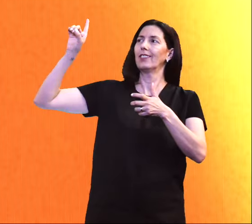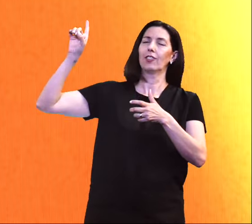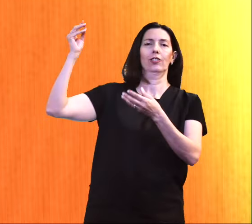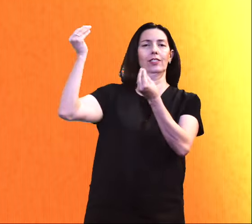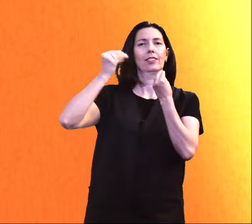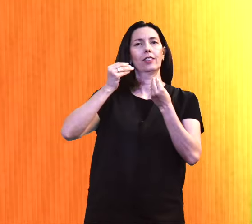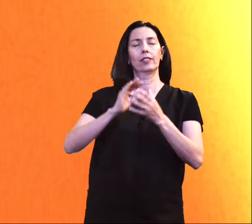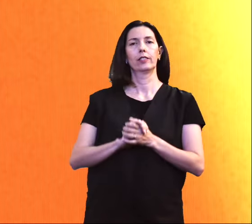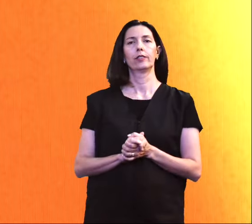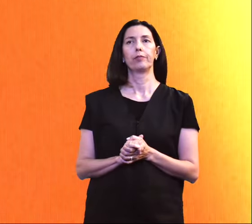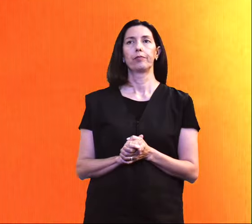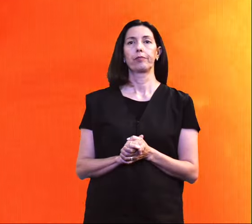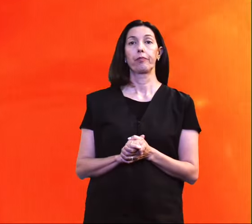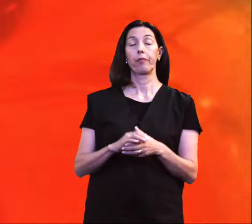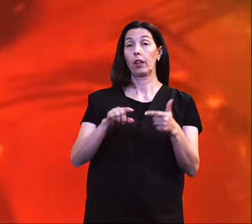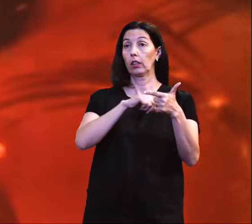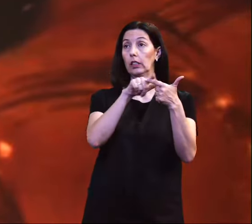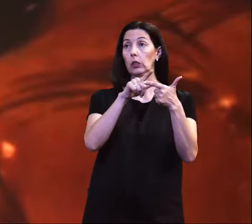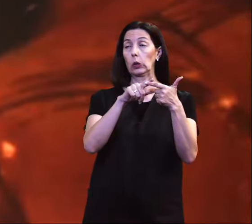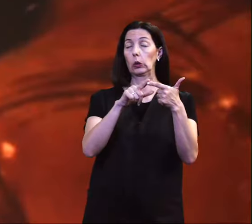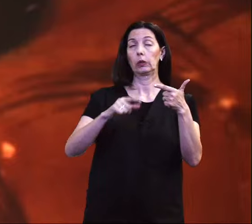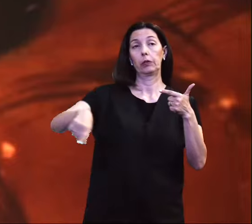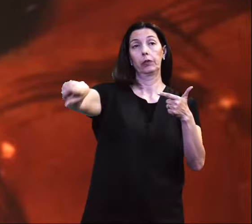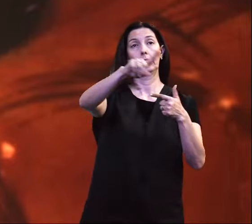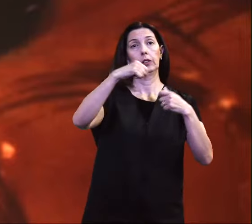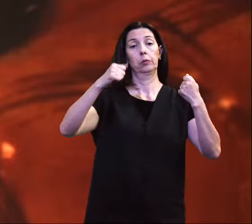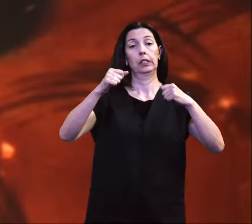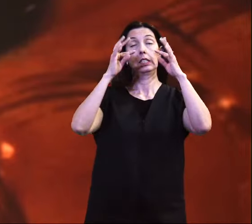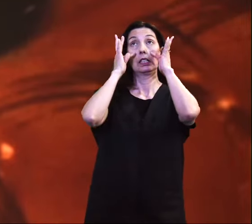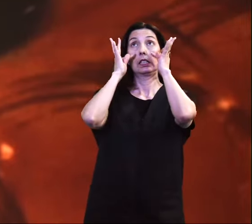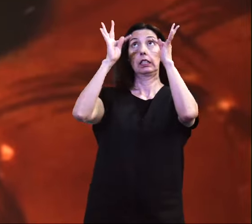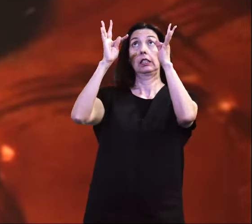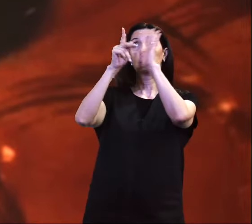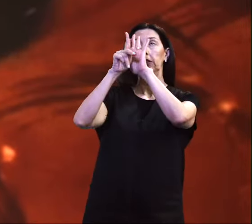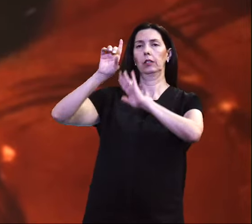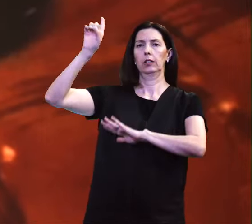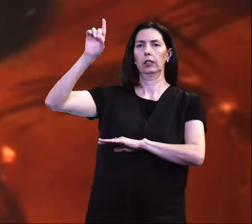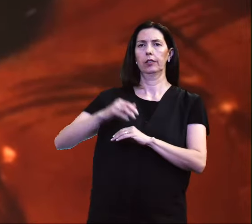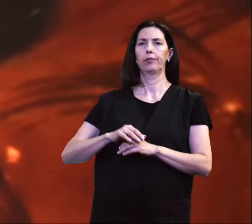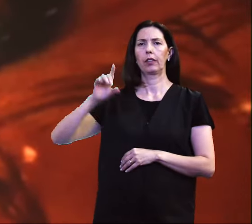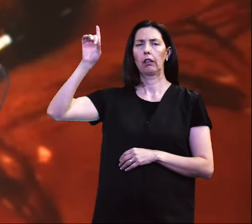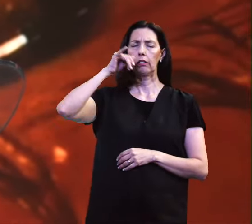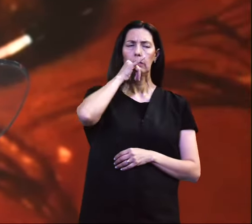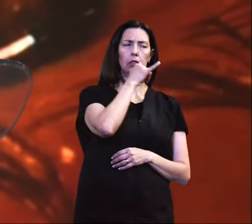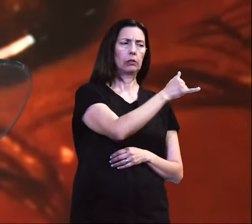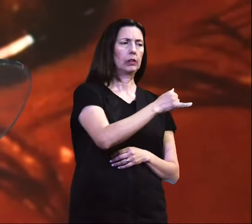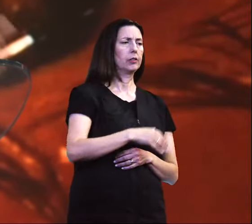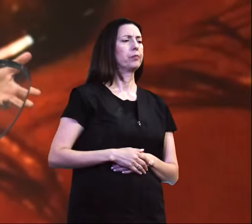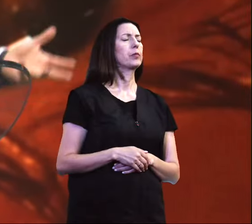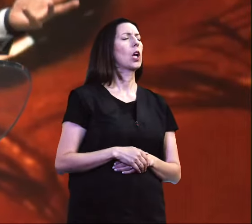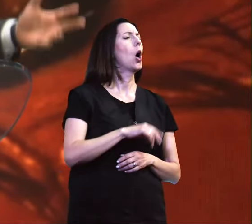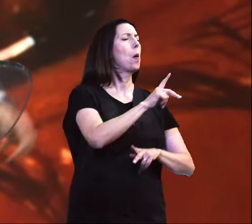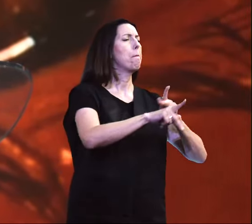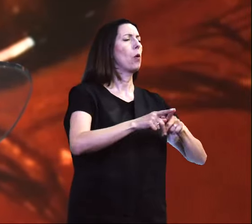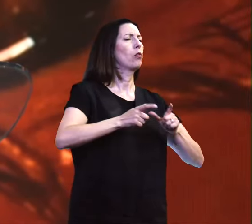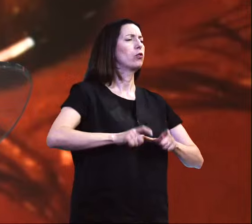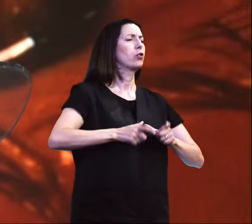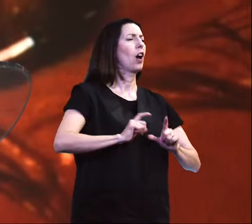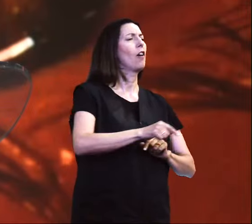Sejam minhas testemunhas. O Senhor diz: povo de Israel, você é minha